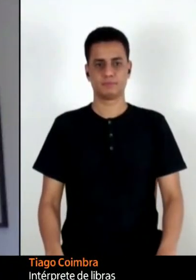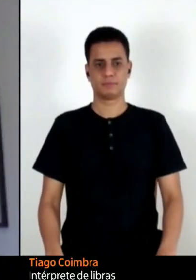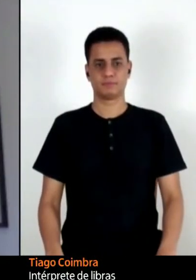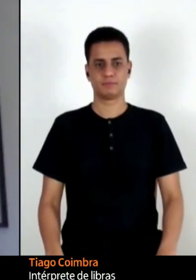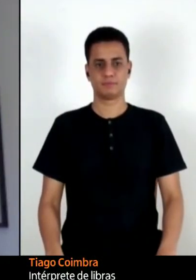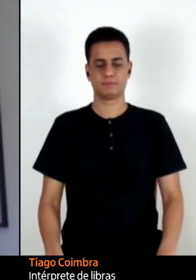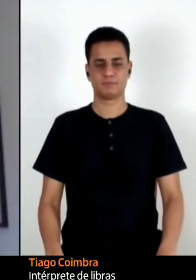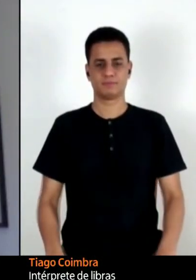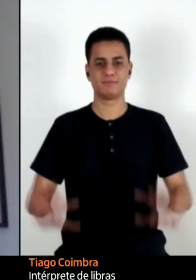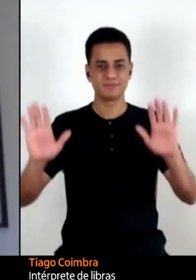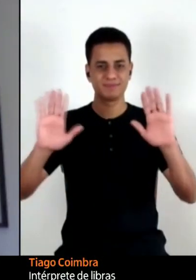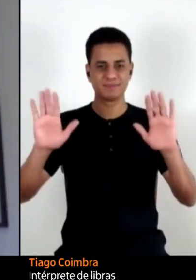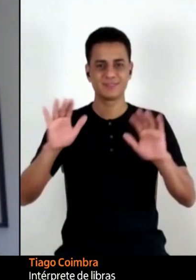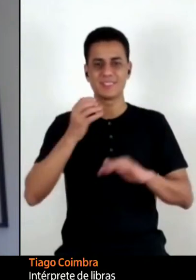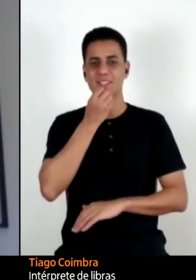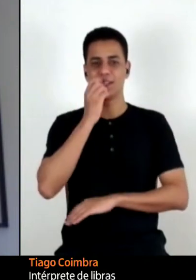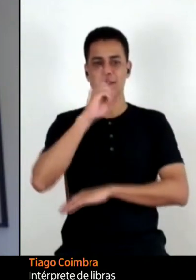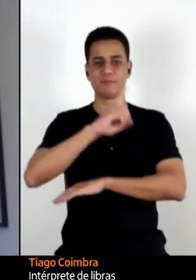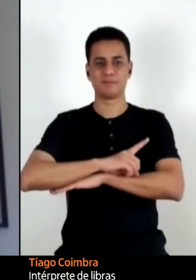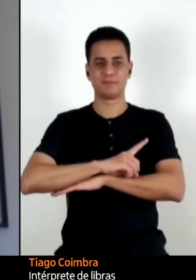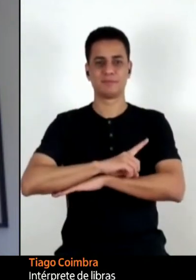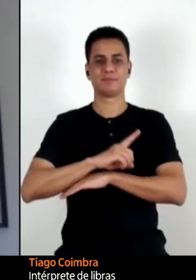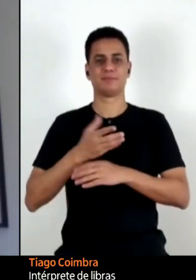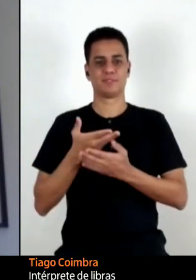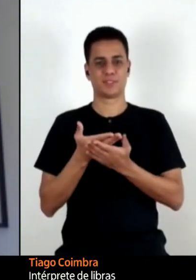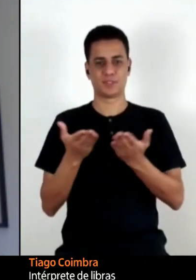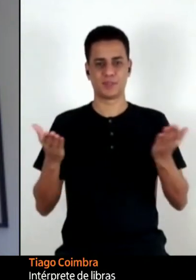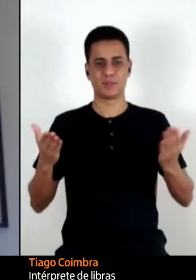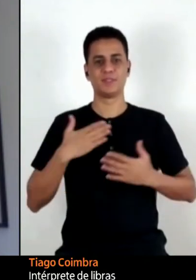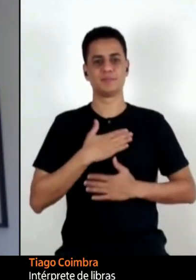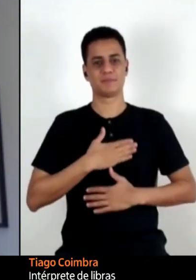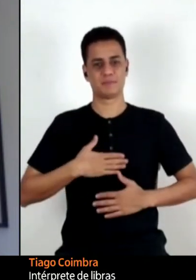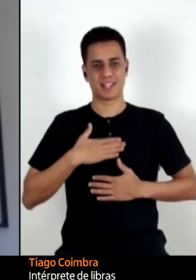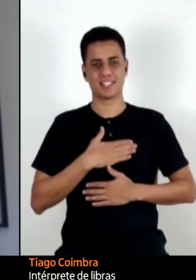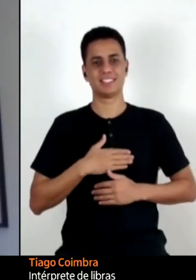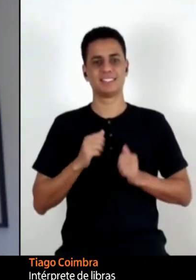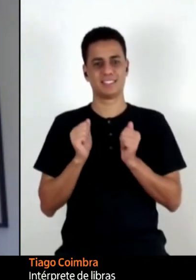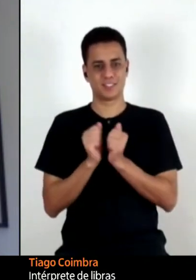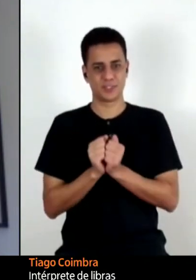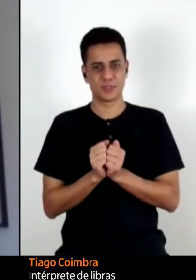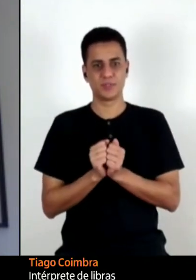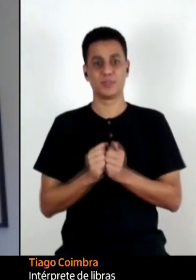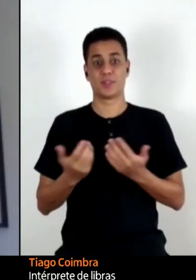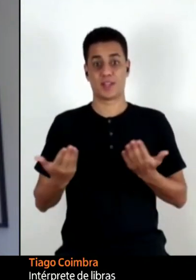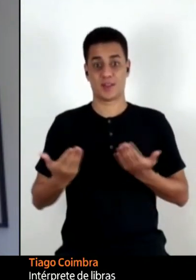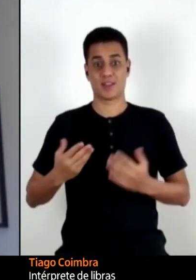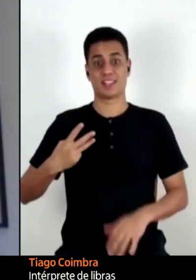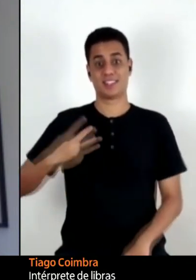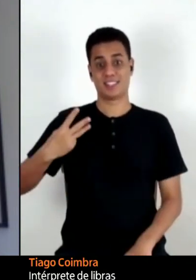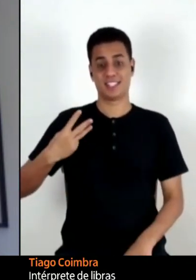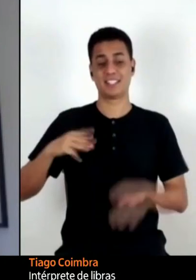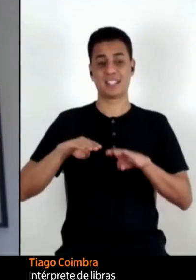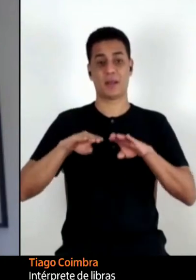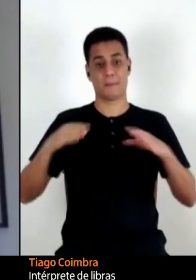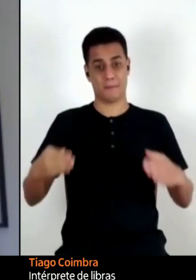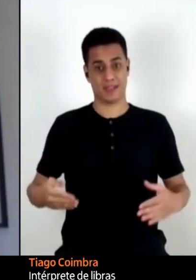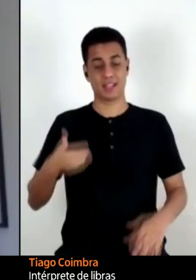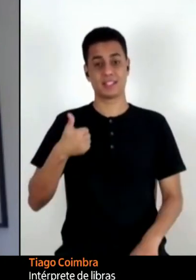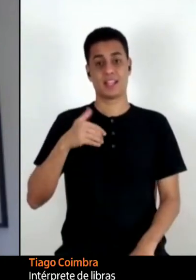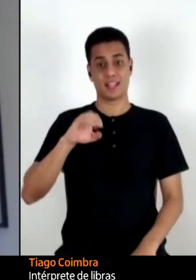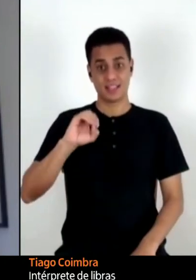Oi, bom dia a todos. É um prazer tê-los aqui com a gente nessa que é a terceira mesa da 17ª Conferência Internacional do